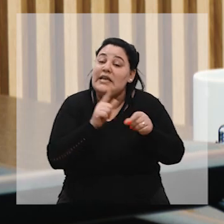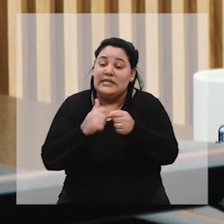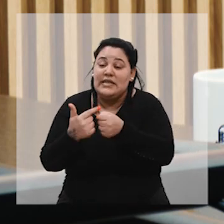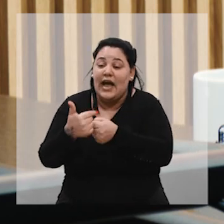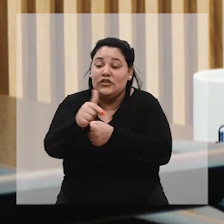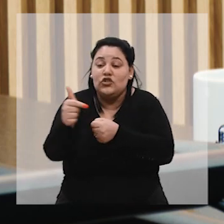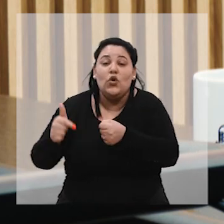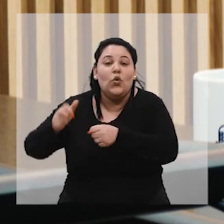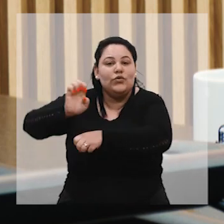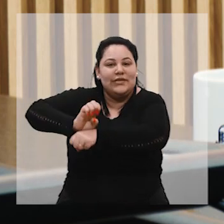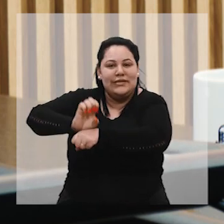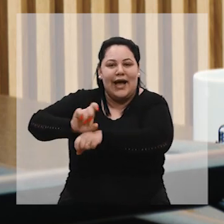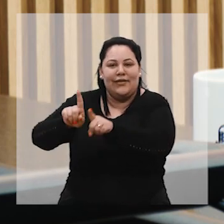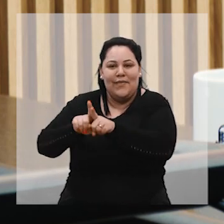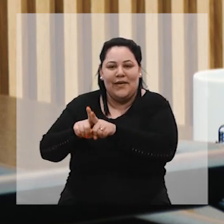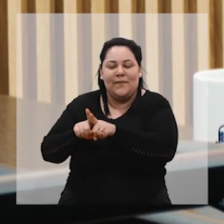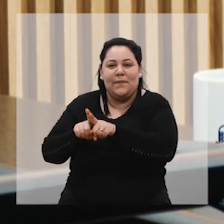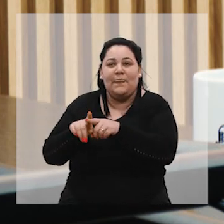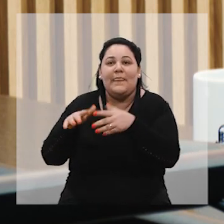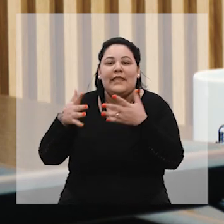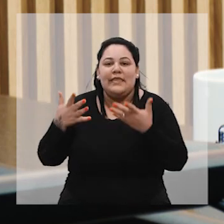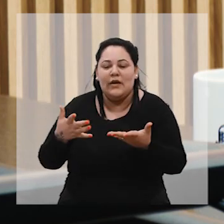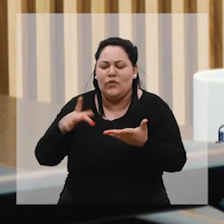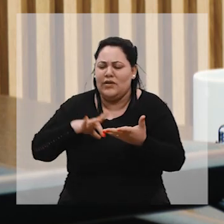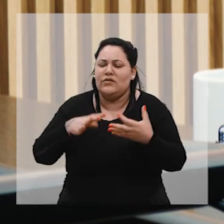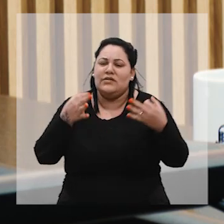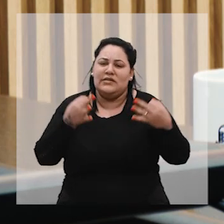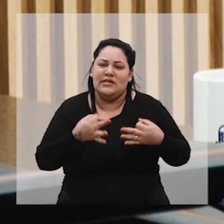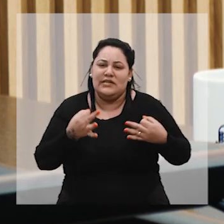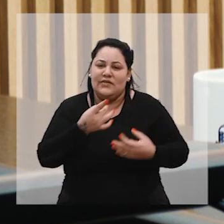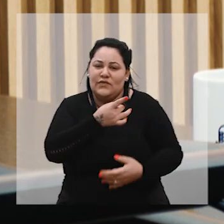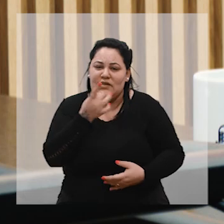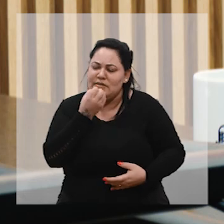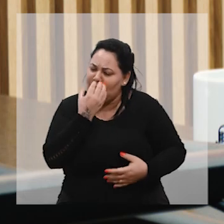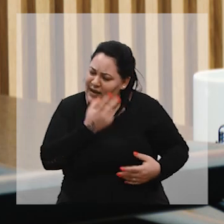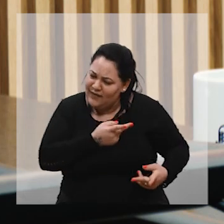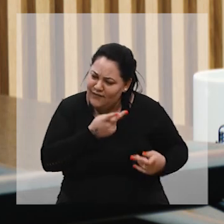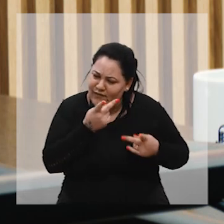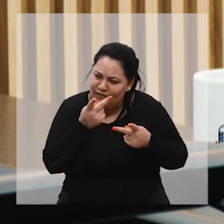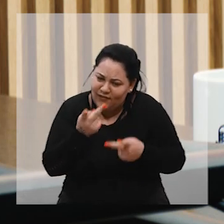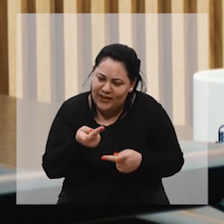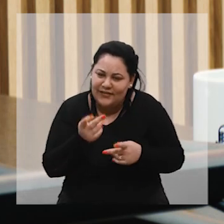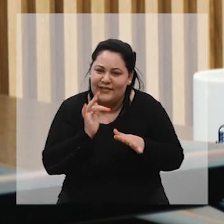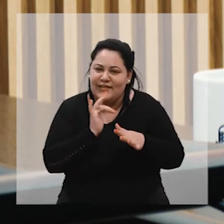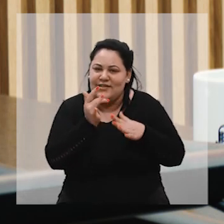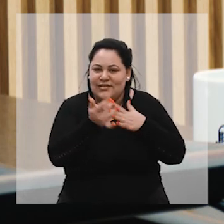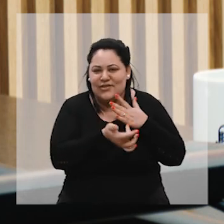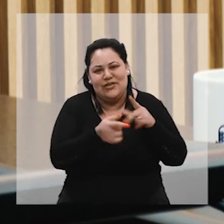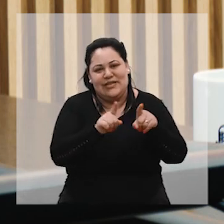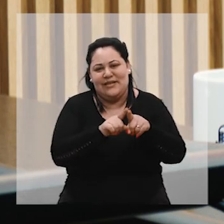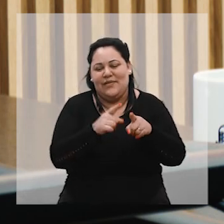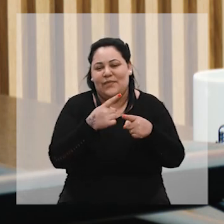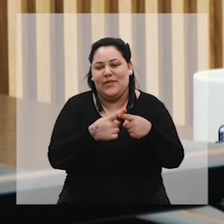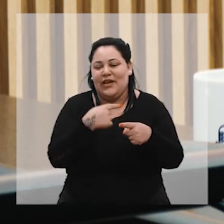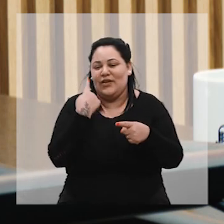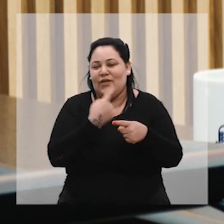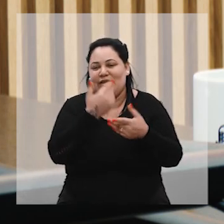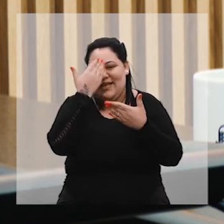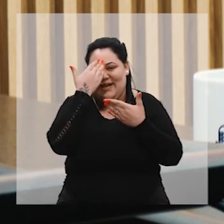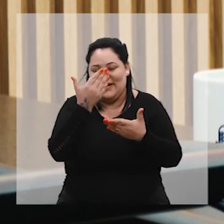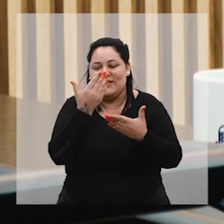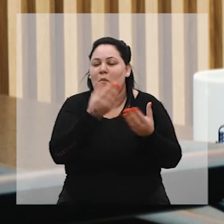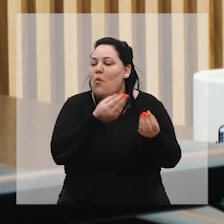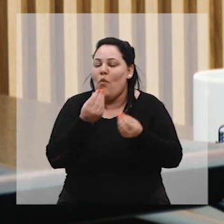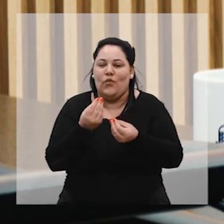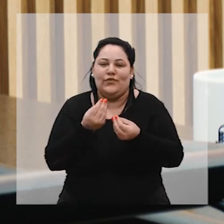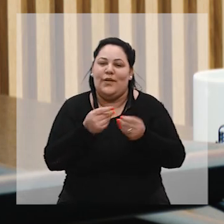e cidades de outros estados. Então, com certeza vocês vão ser sempre bem-vindos nessas páginas e porque a gente